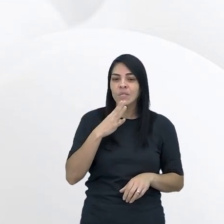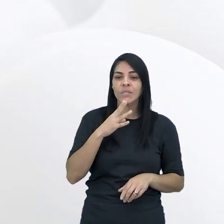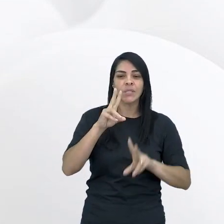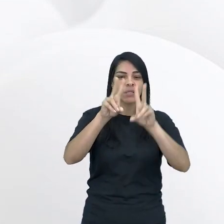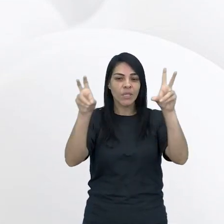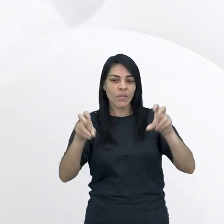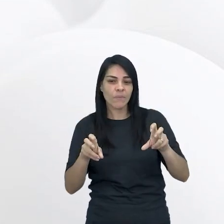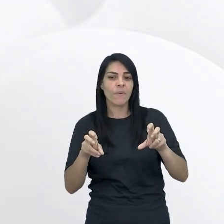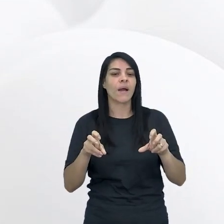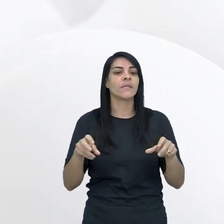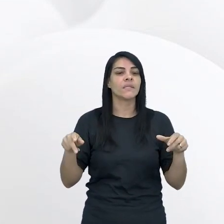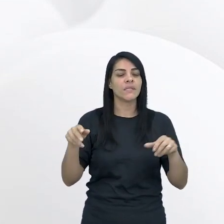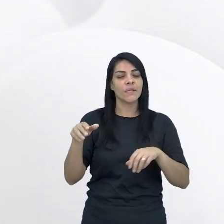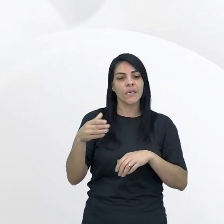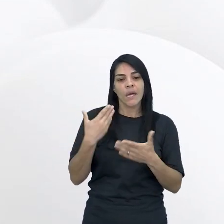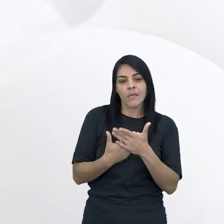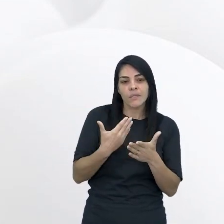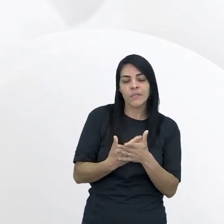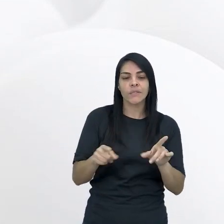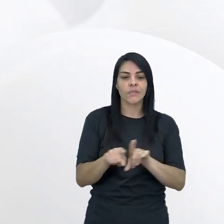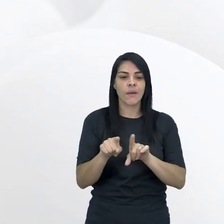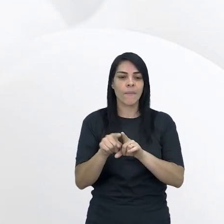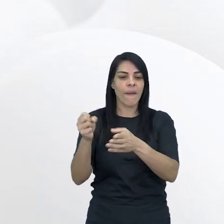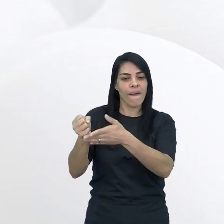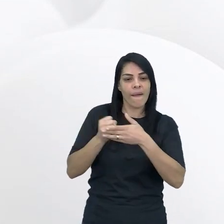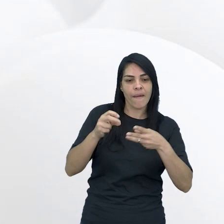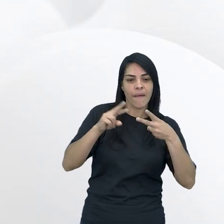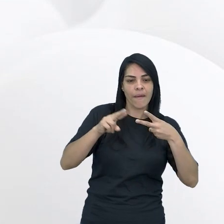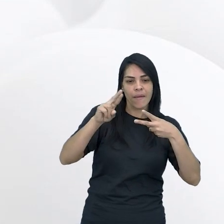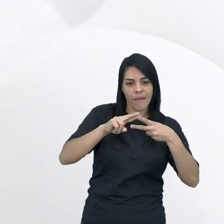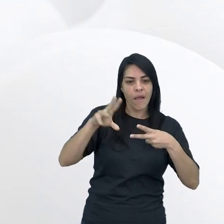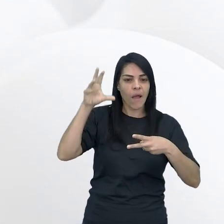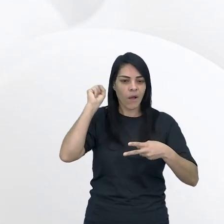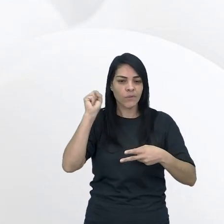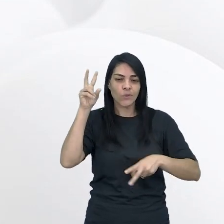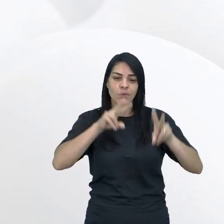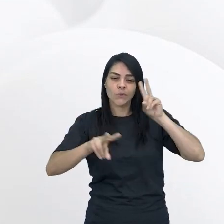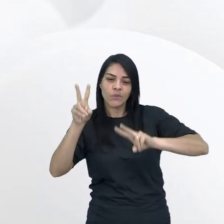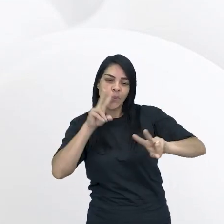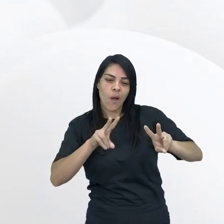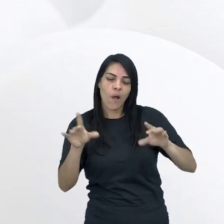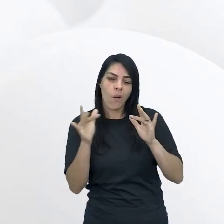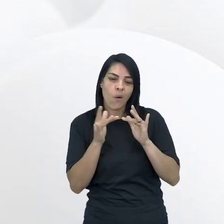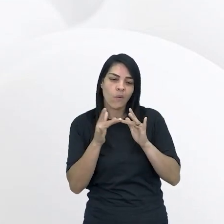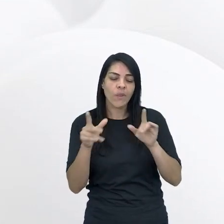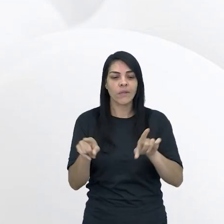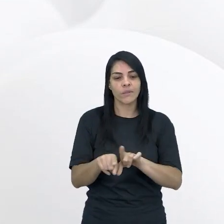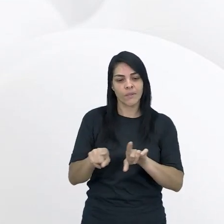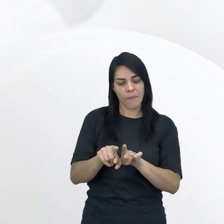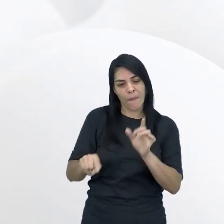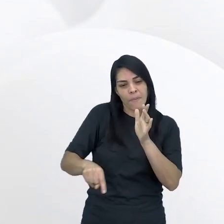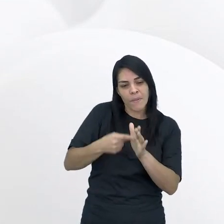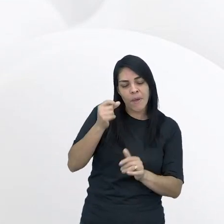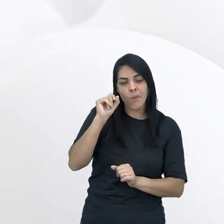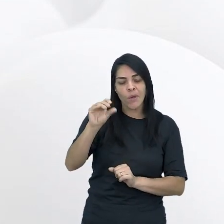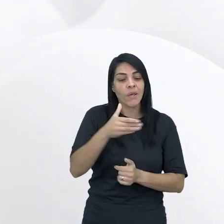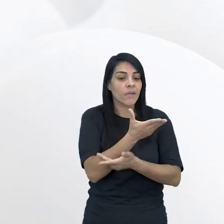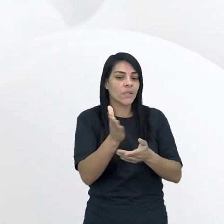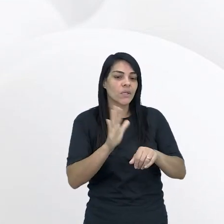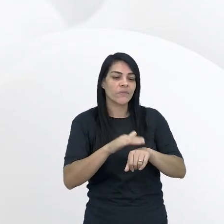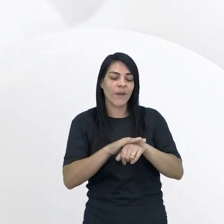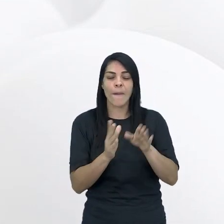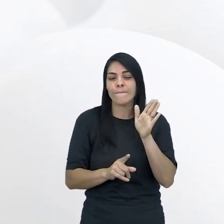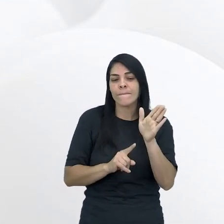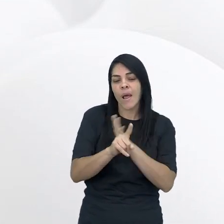aos estudantes e trazer recursos audiovisuais e de contato. Então, a primeira coisa que a gente faz é perguntar para